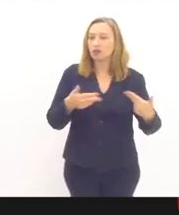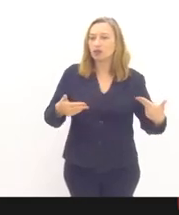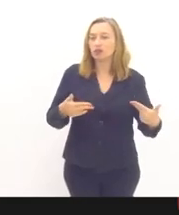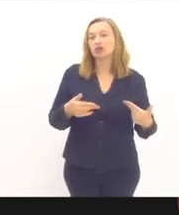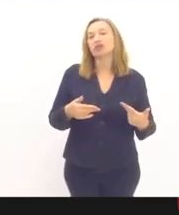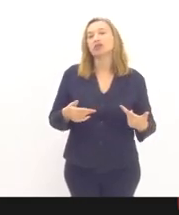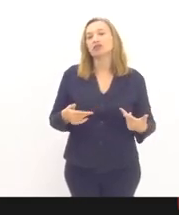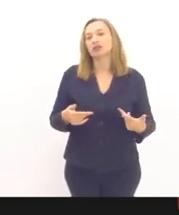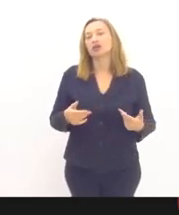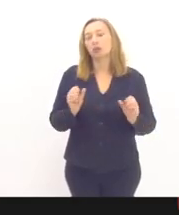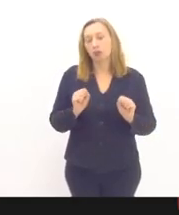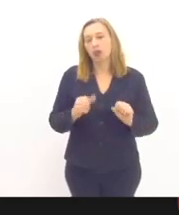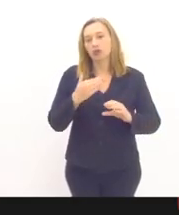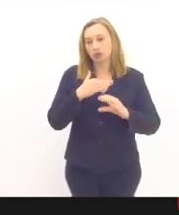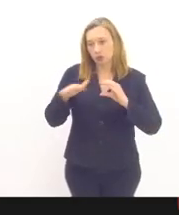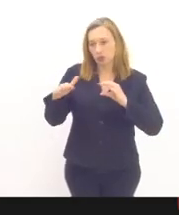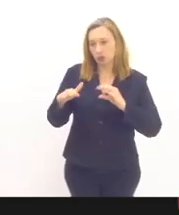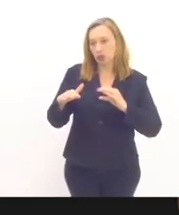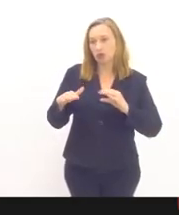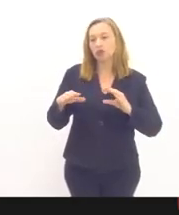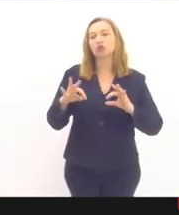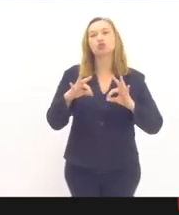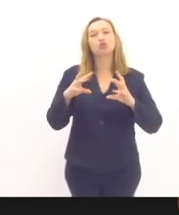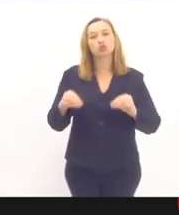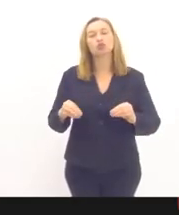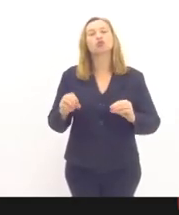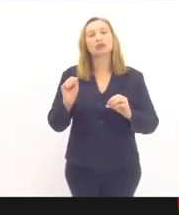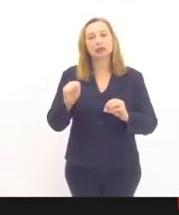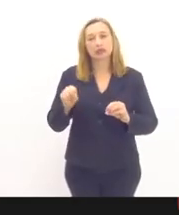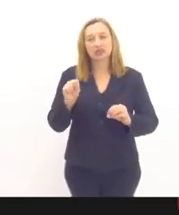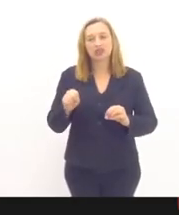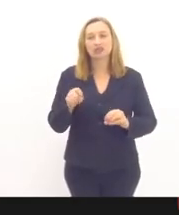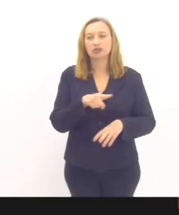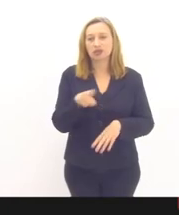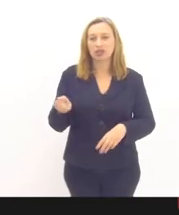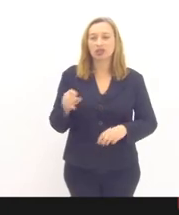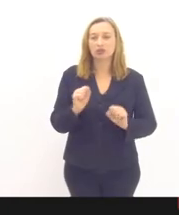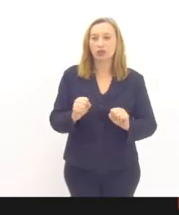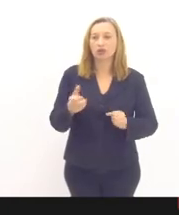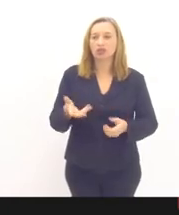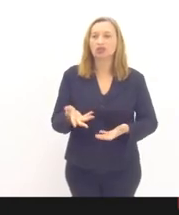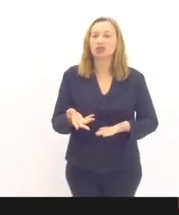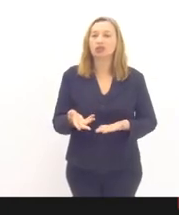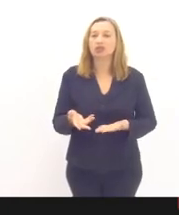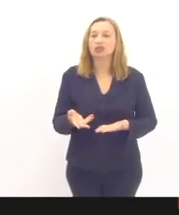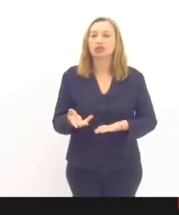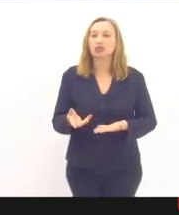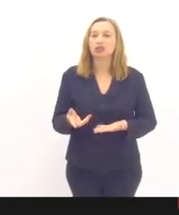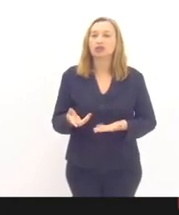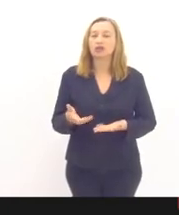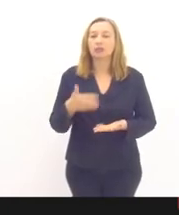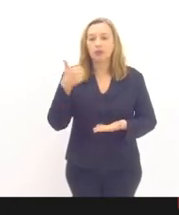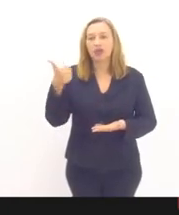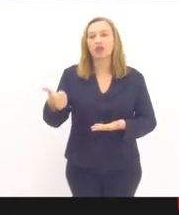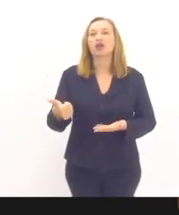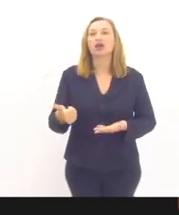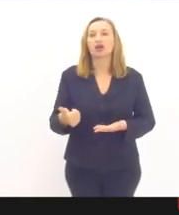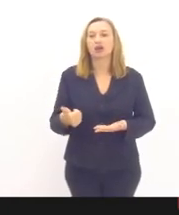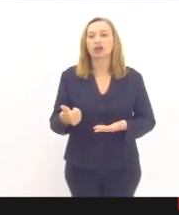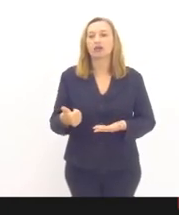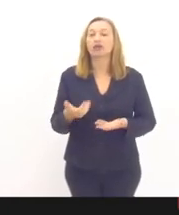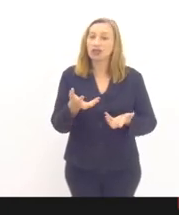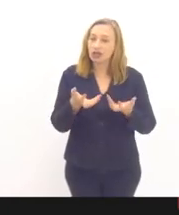colocados, a gente pode mandar tudo por escrito, sim, para que vocês possam enriquecer. O que a gente quer